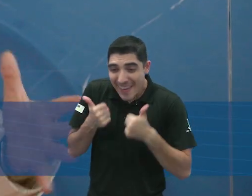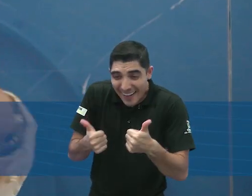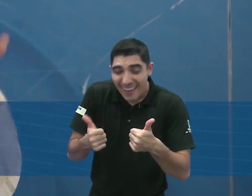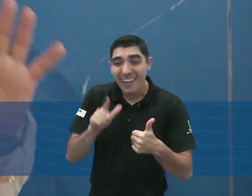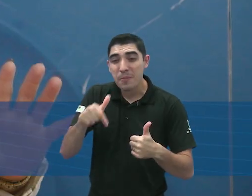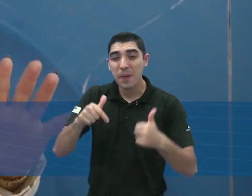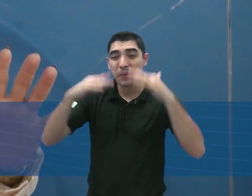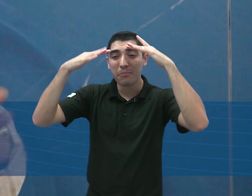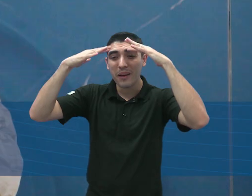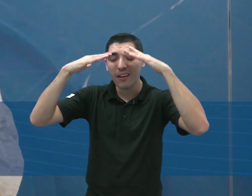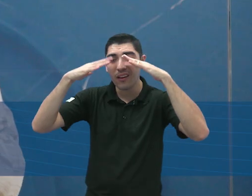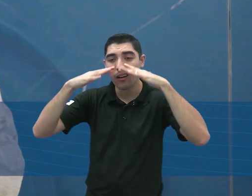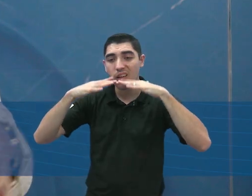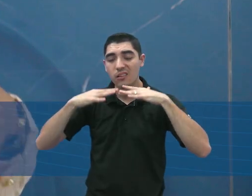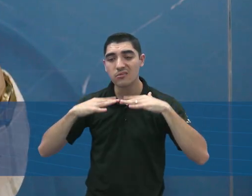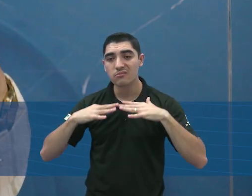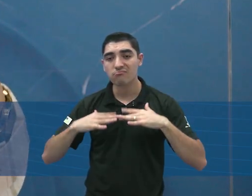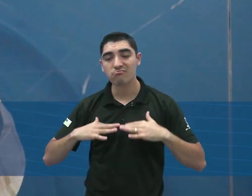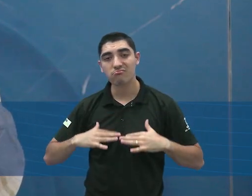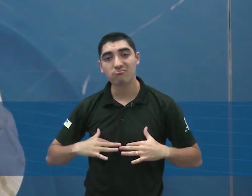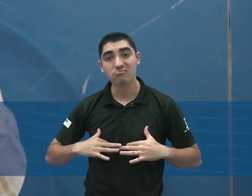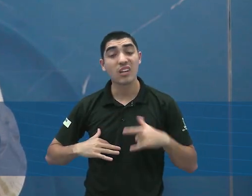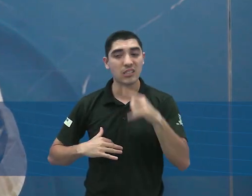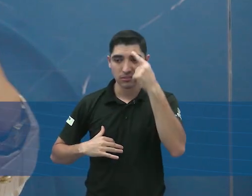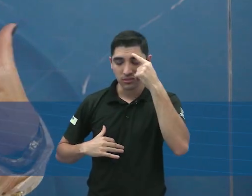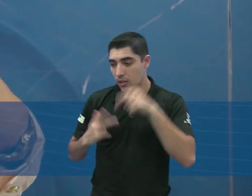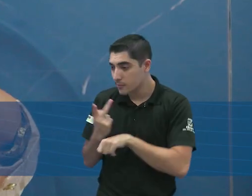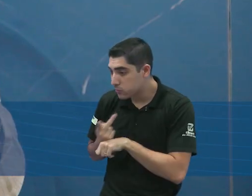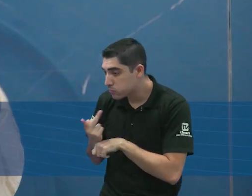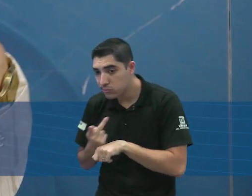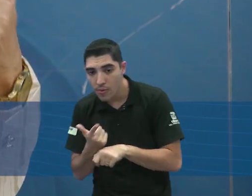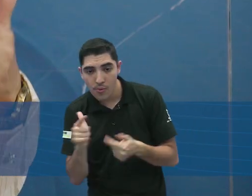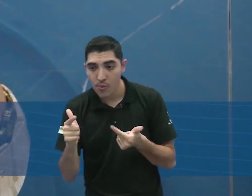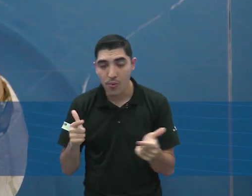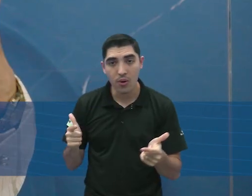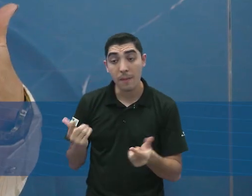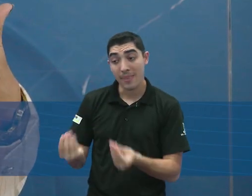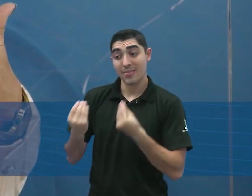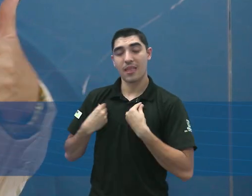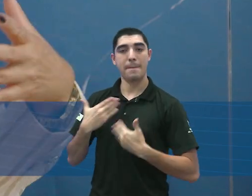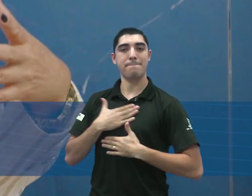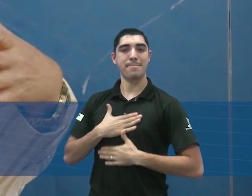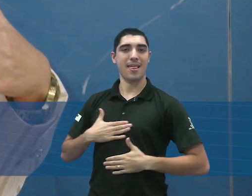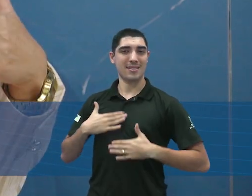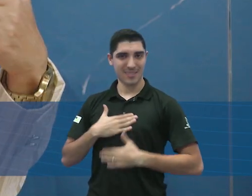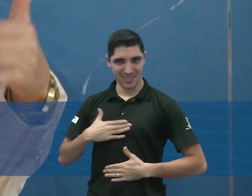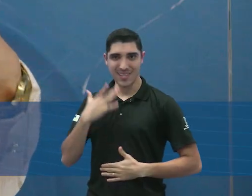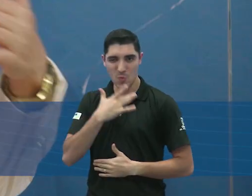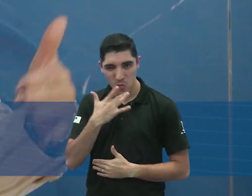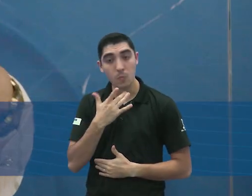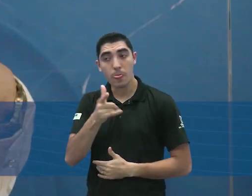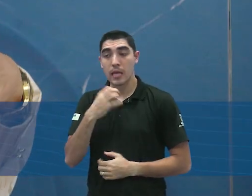se você já tivesse realizado. E aí você já começa a buscar uma outra coisa, isso é prazer, né? Ele vai, podemos dizer assim, que ele